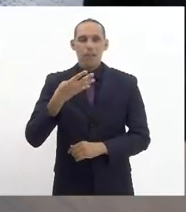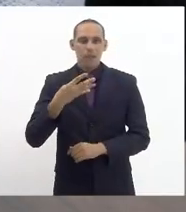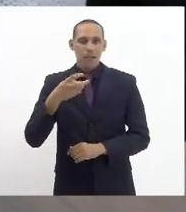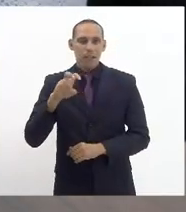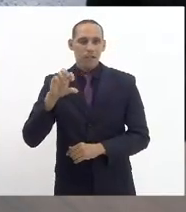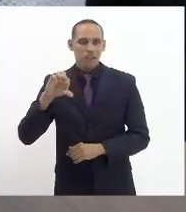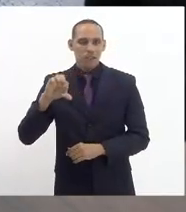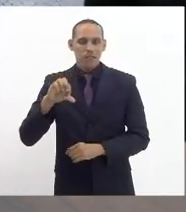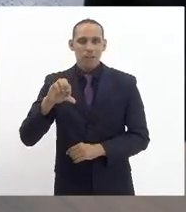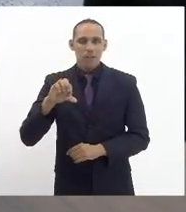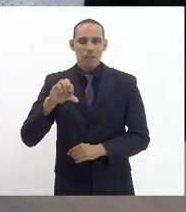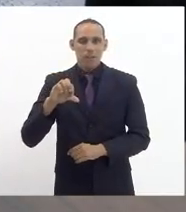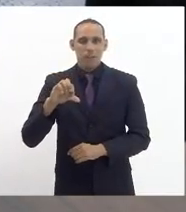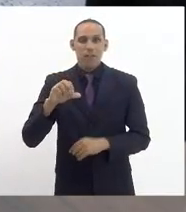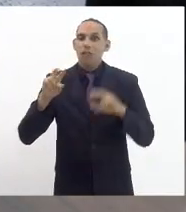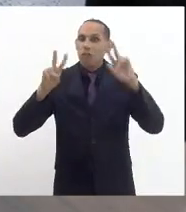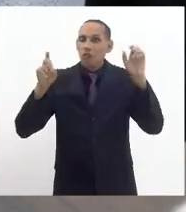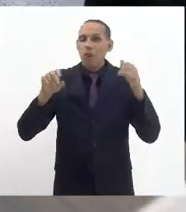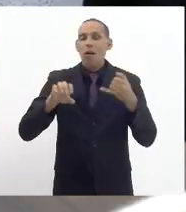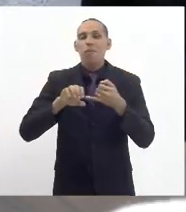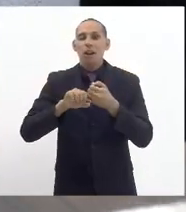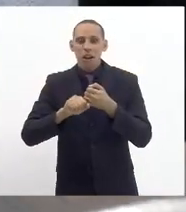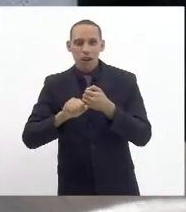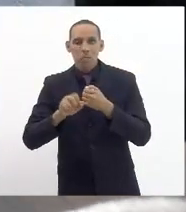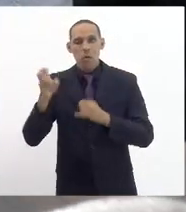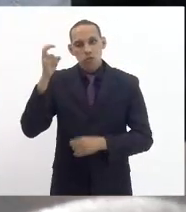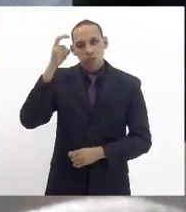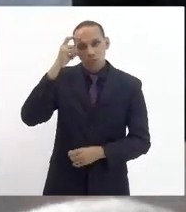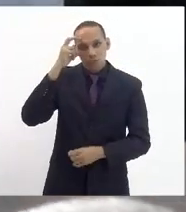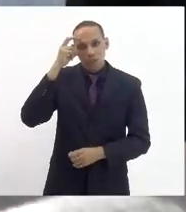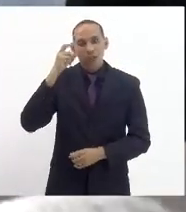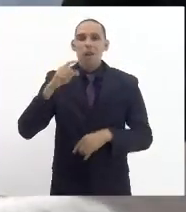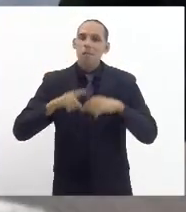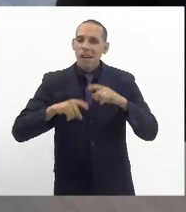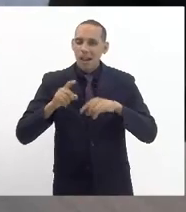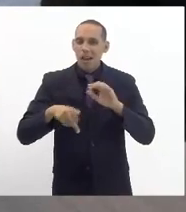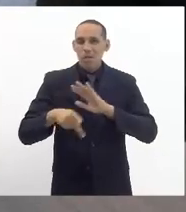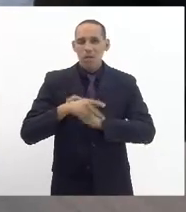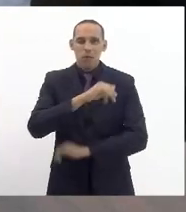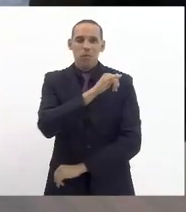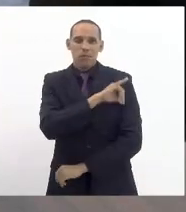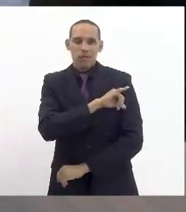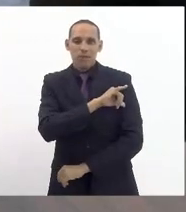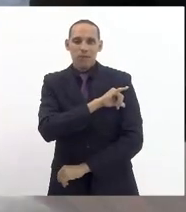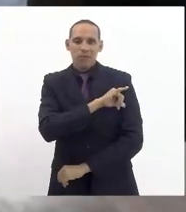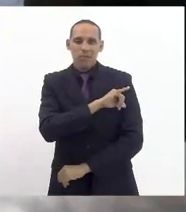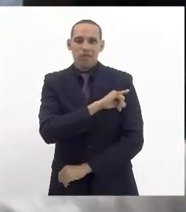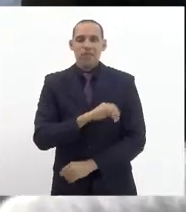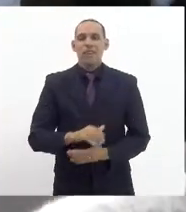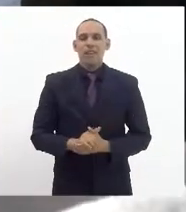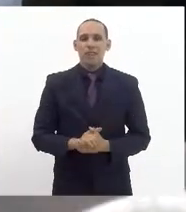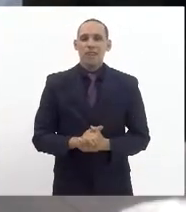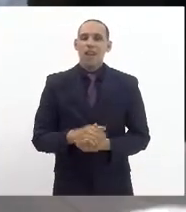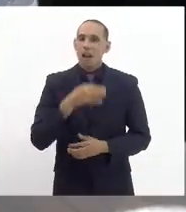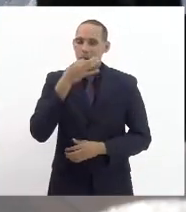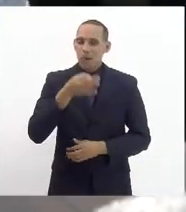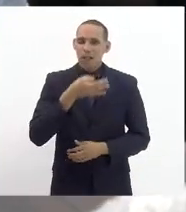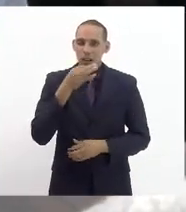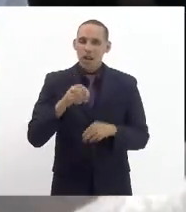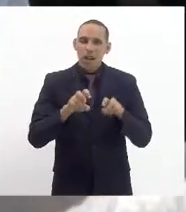6459 e dispõe sobre o patrimônio cultural e material do Estado do Rio de Janeiro e da outras providências. O parecer pela mesa diretora